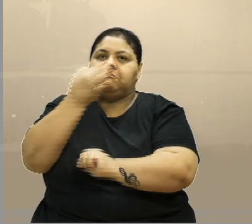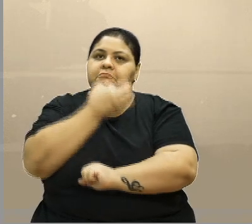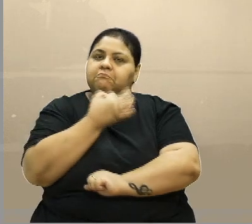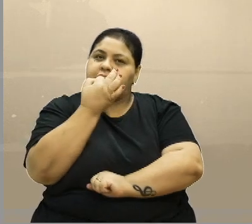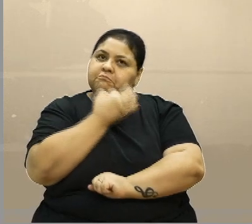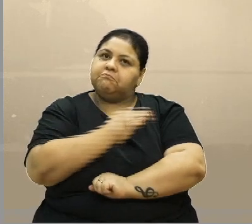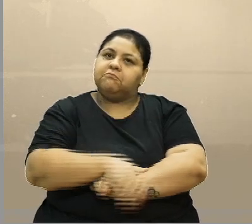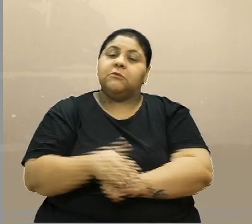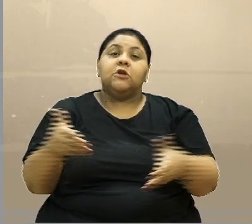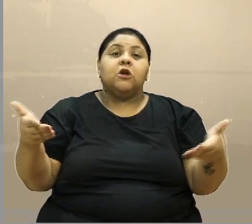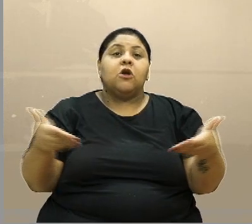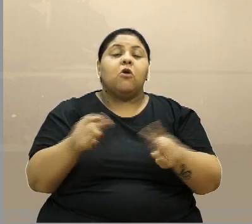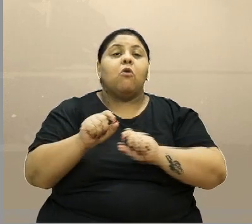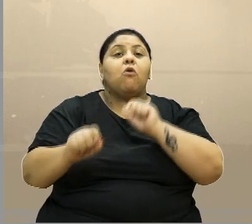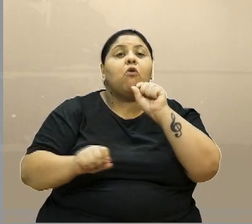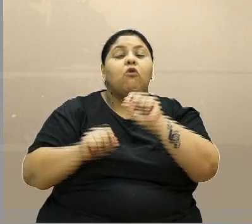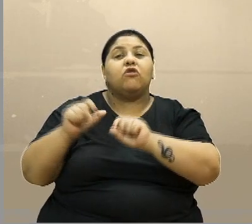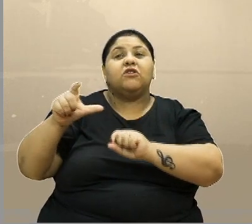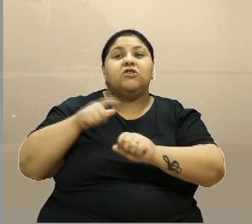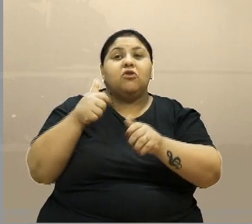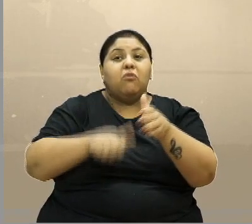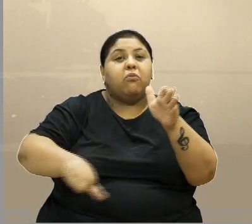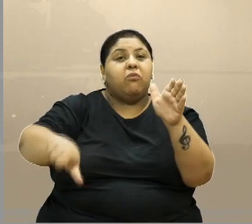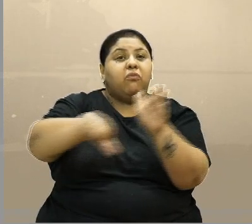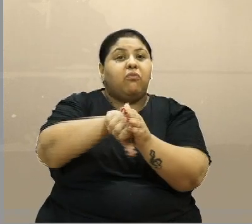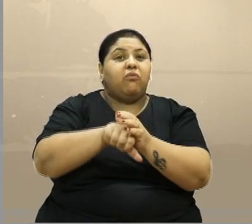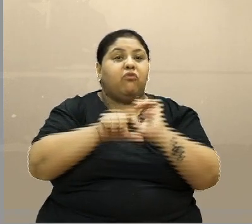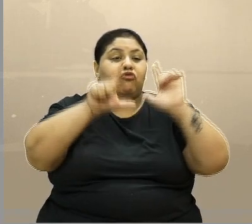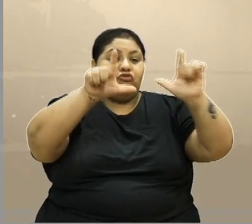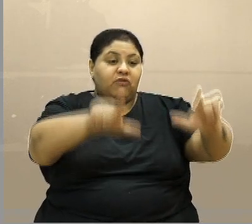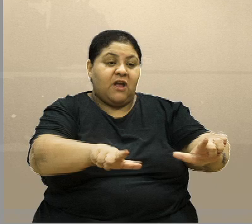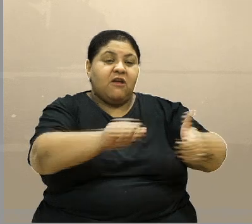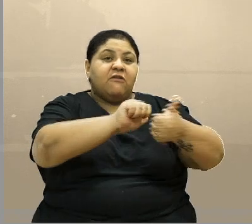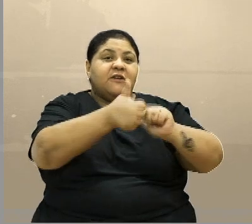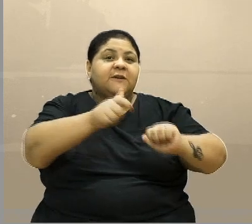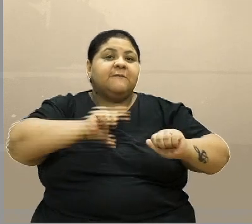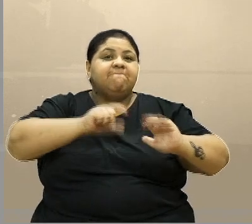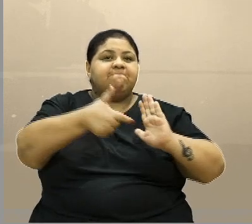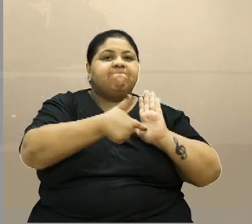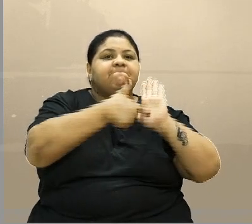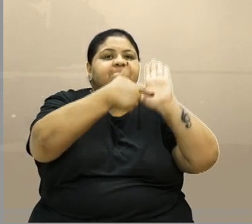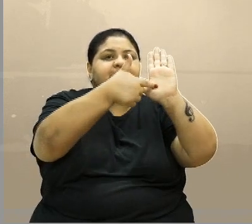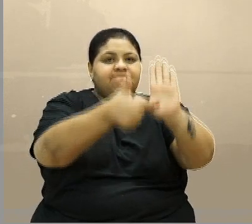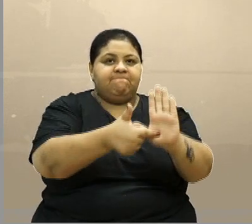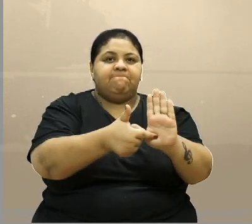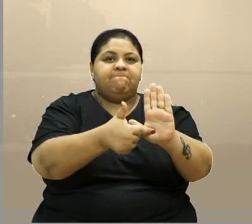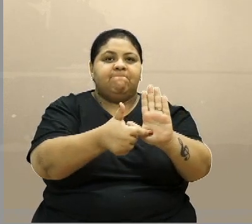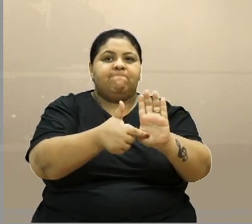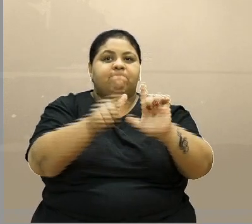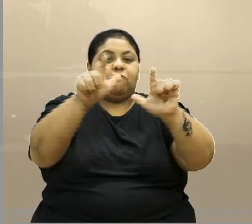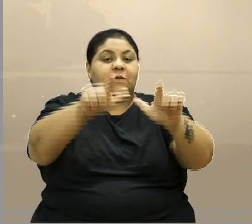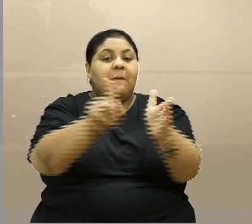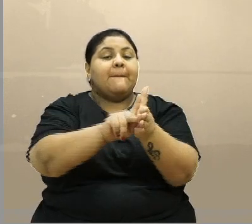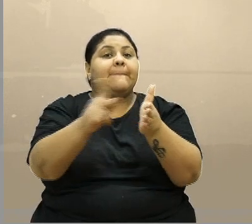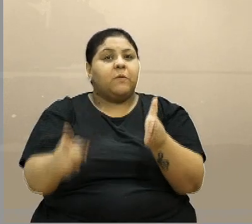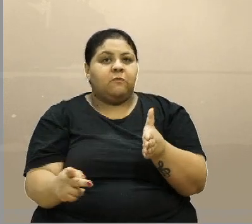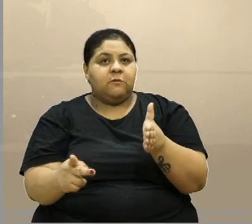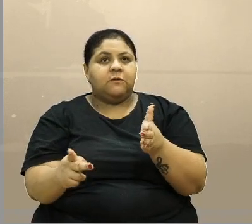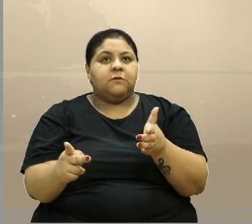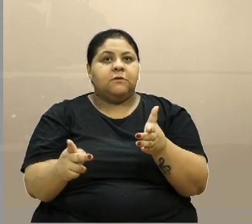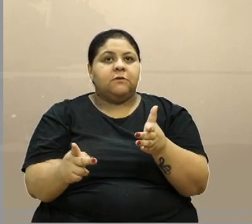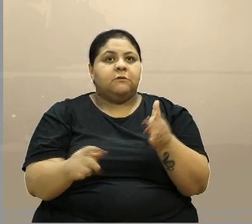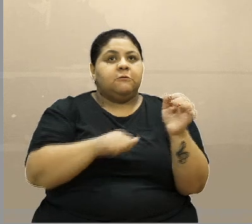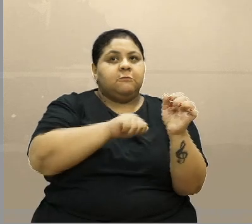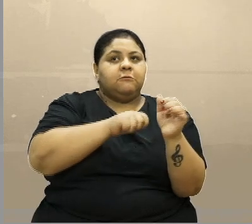Sul. E hoje, quem comete algum tipo de infração nos estádios de Caxias tem que se apresentar no juizado especial e faz uma